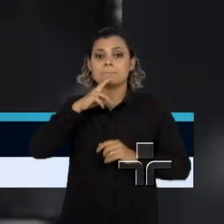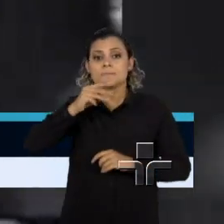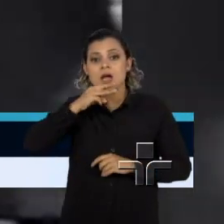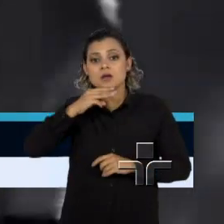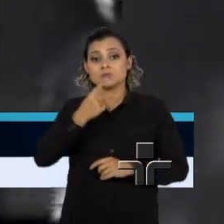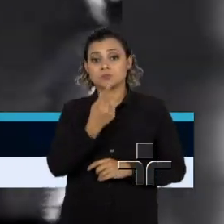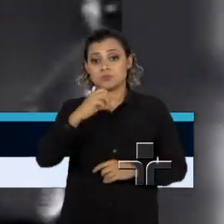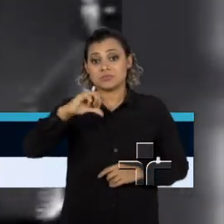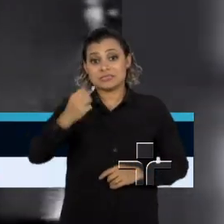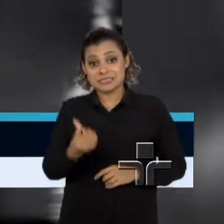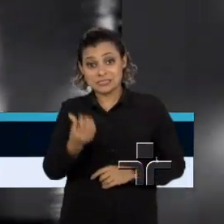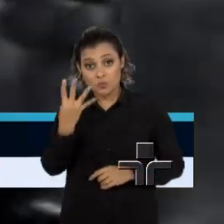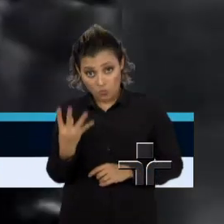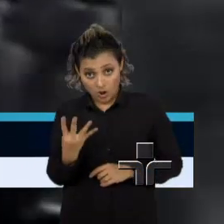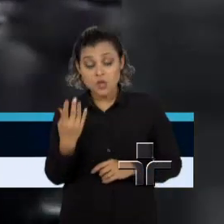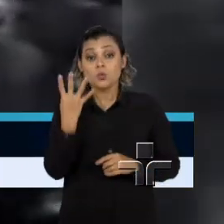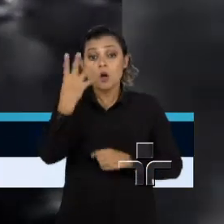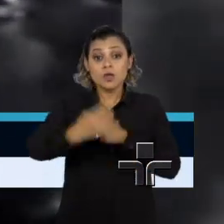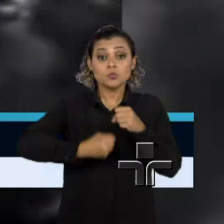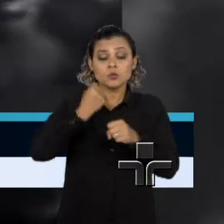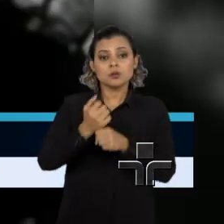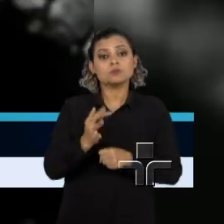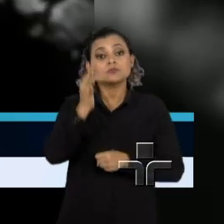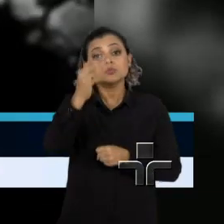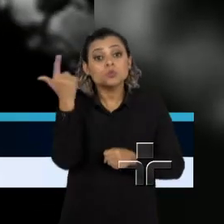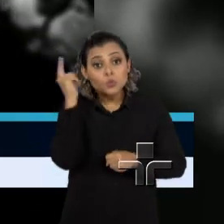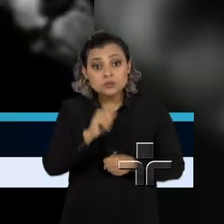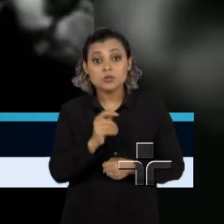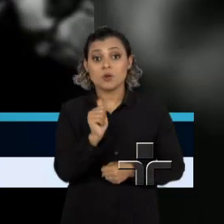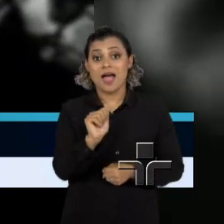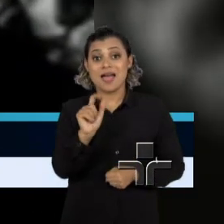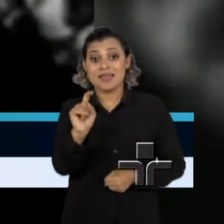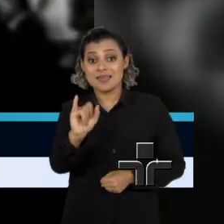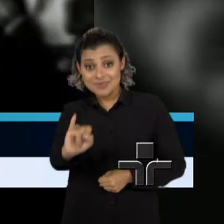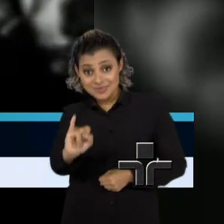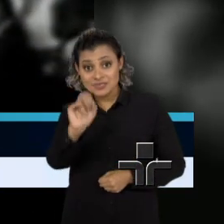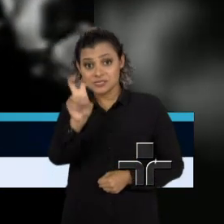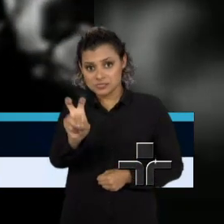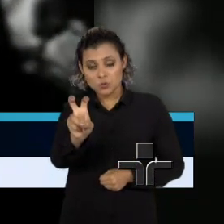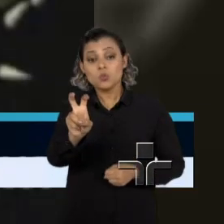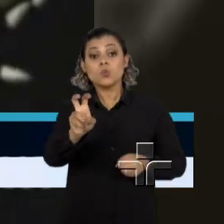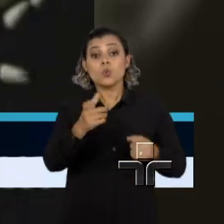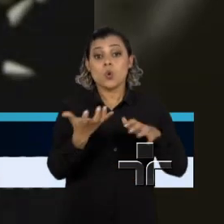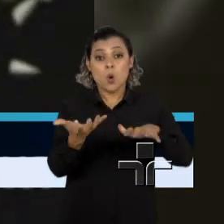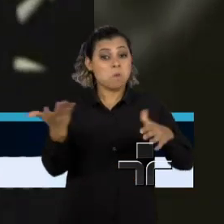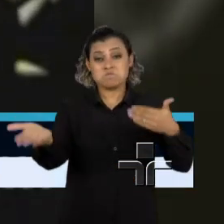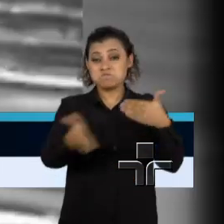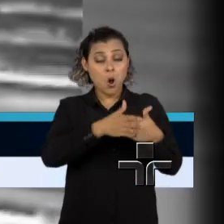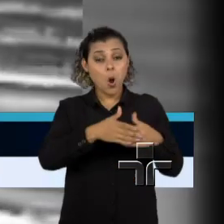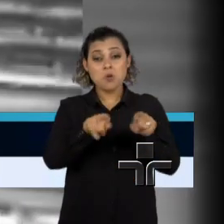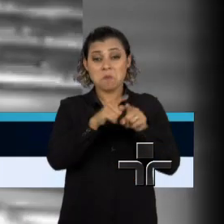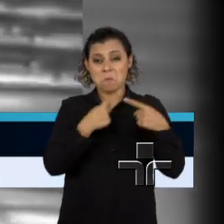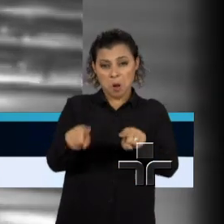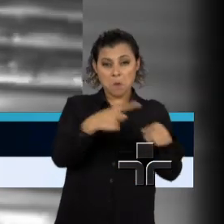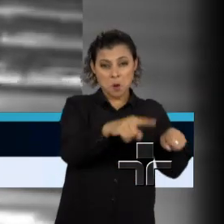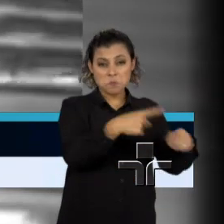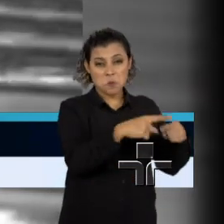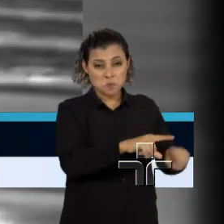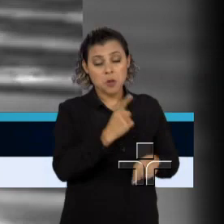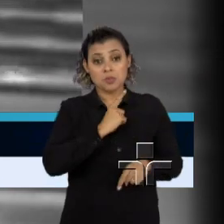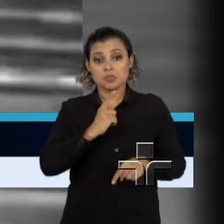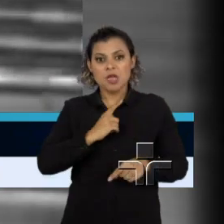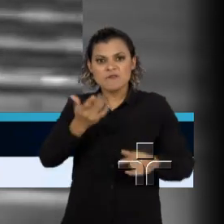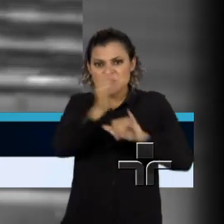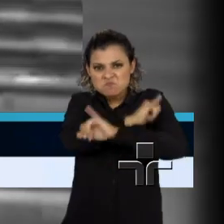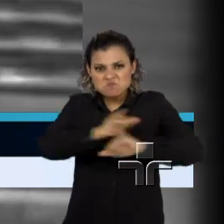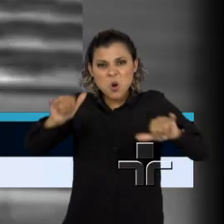1964. 4 anos depois, foi instaurado o AI-5, que fechou o Congresso e caçou parlamentares. Fica decretado